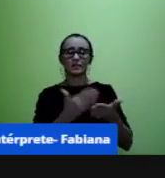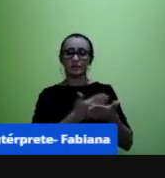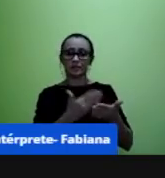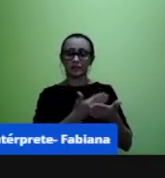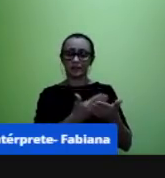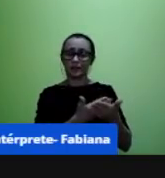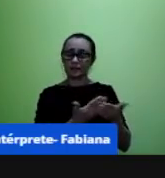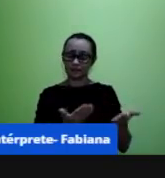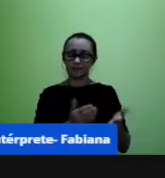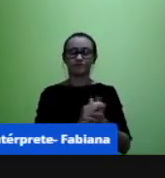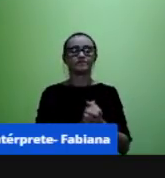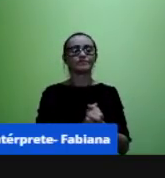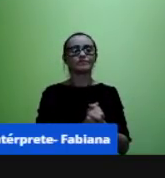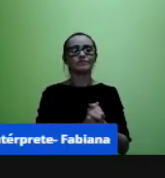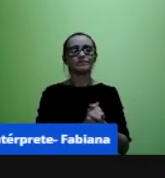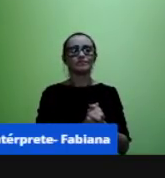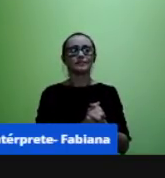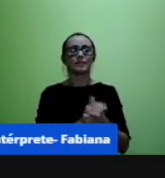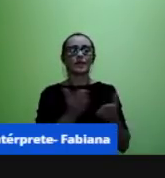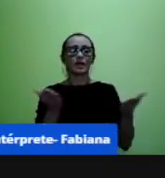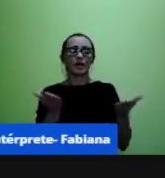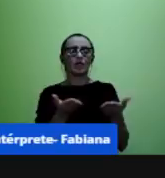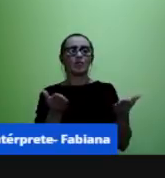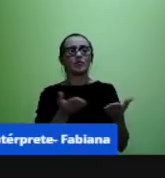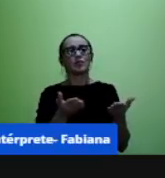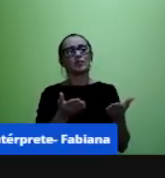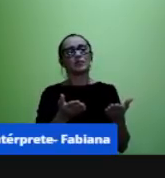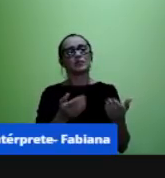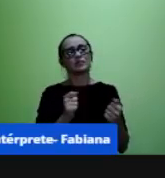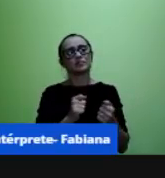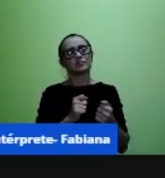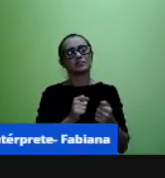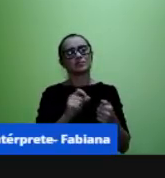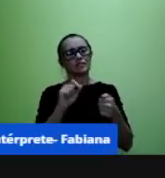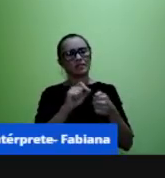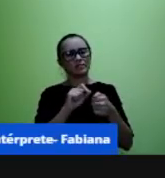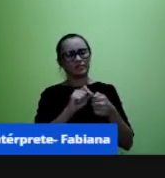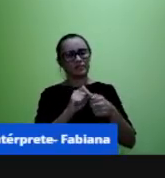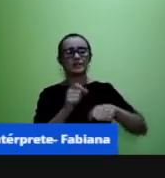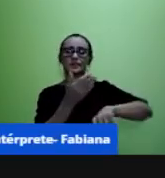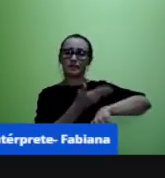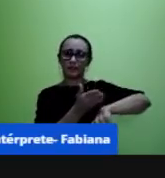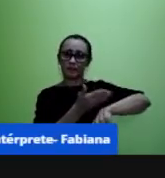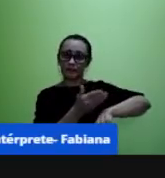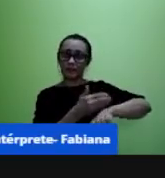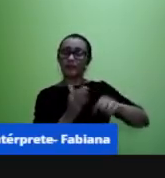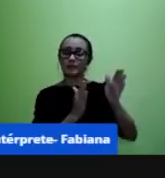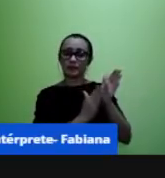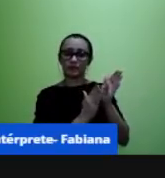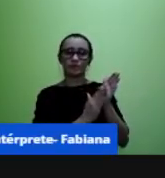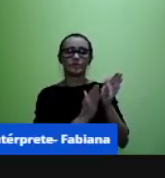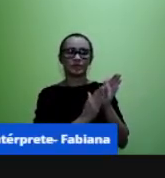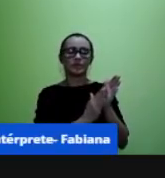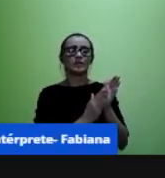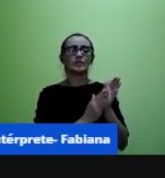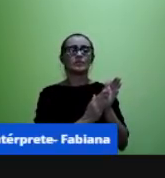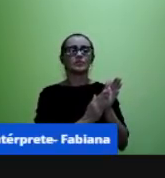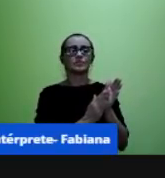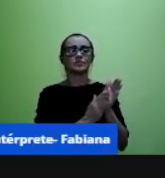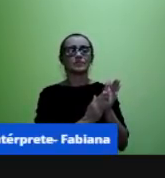conhecimentos práticos motores, vivenciou a atividade prática proposta? Ele recriou essa